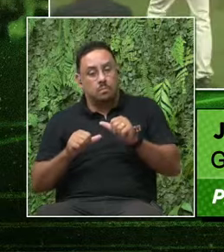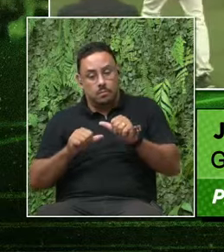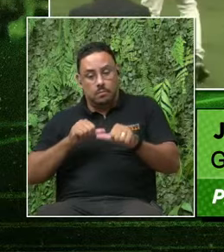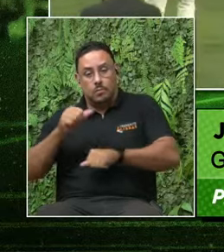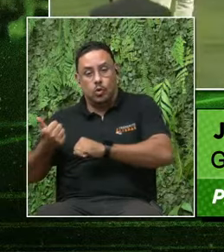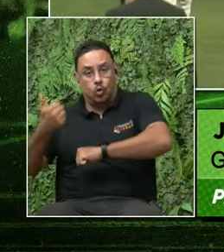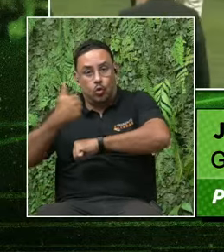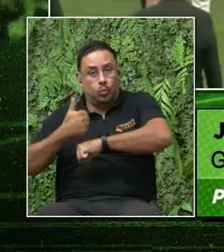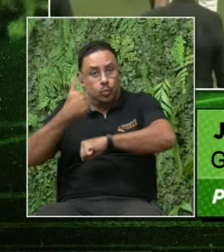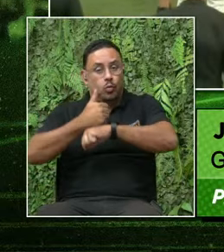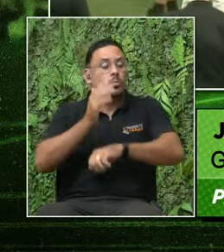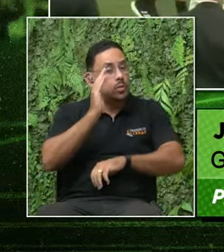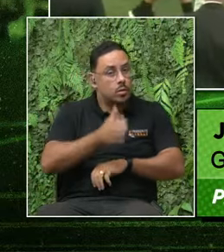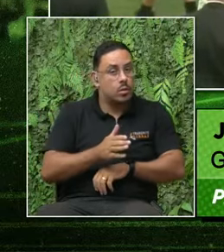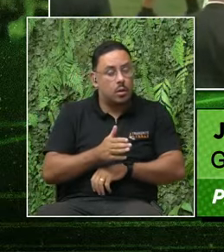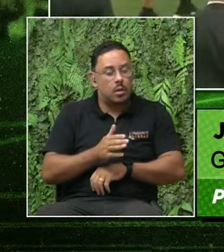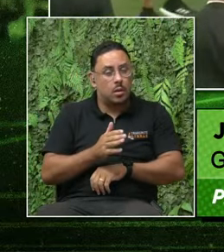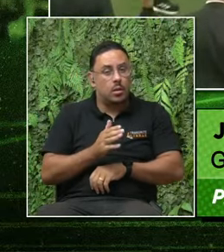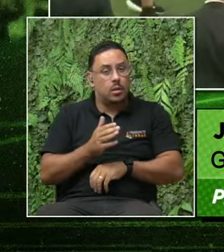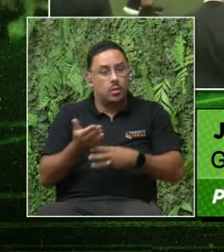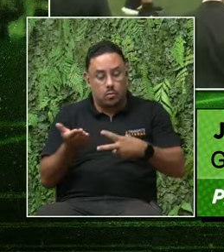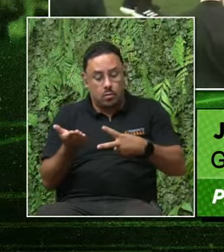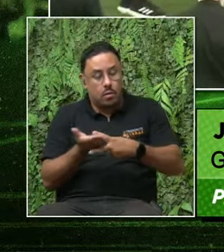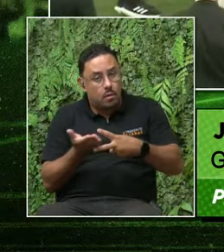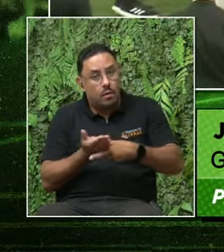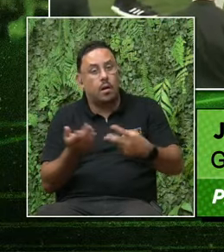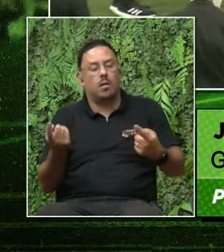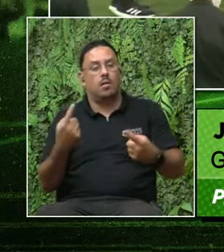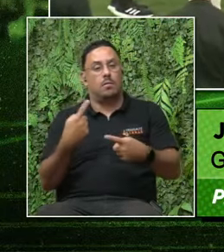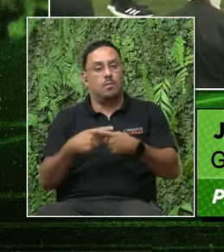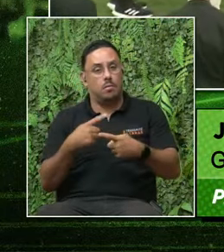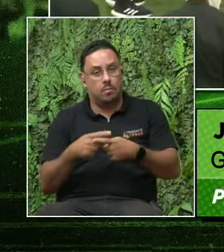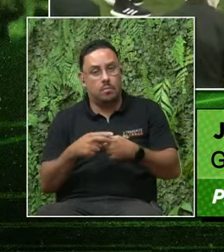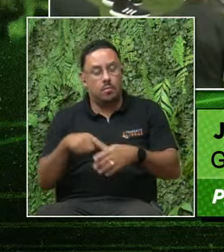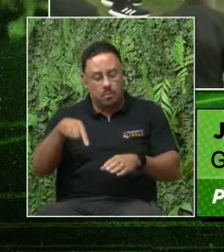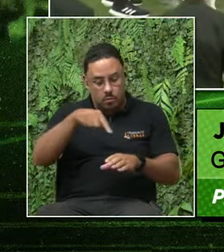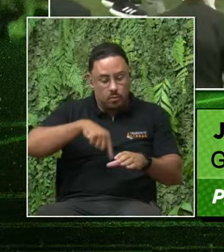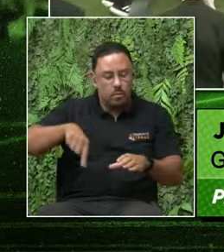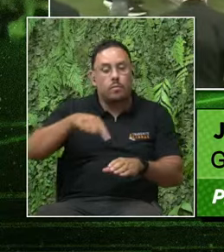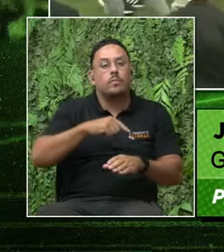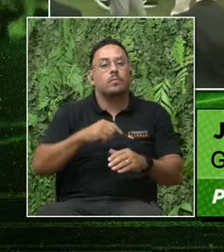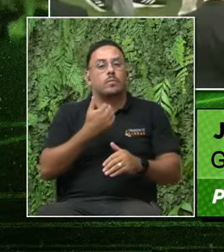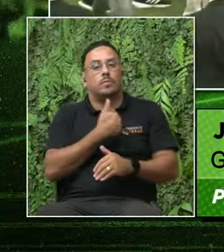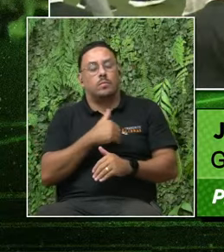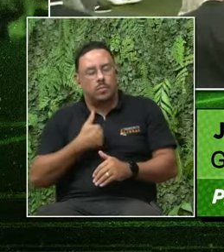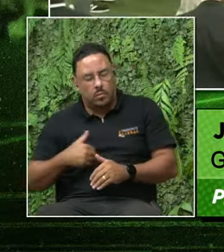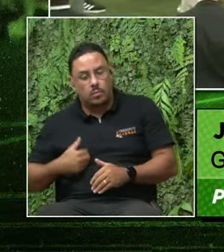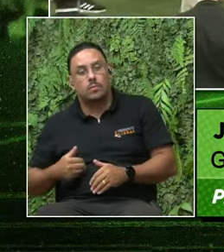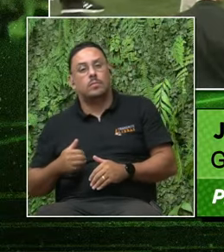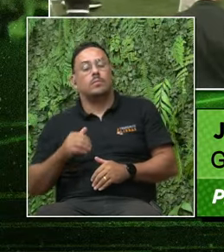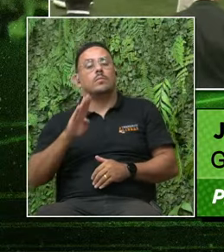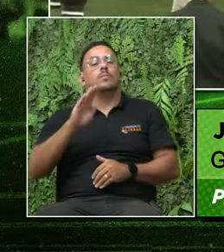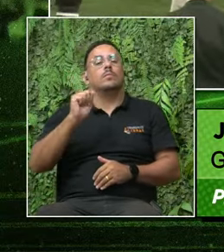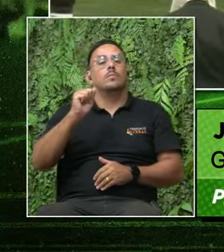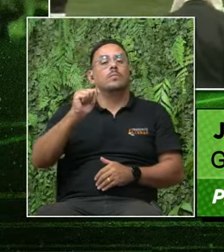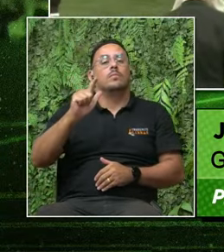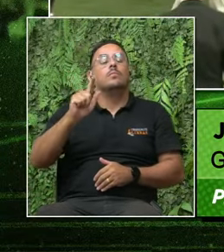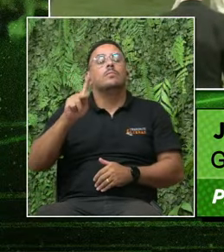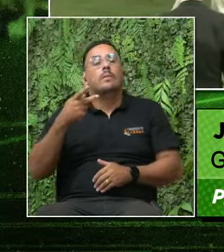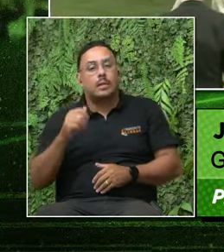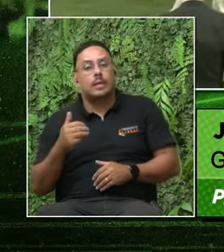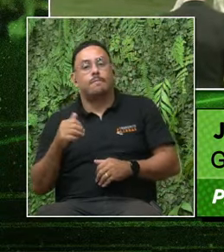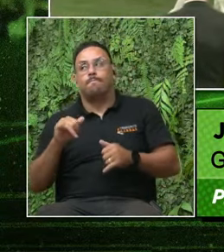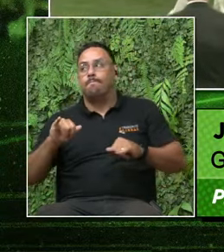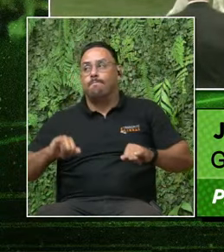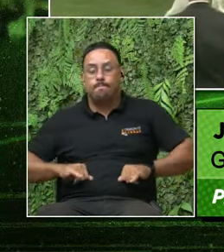as mudanças já no intervalo porque os volantes do Atlético marcaram muito o Otávio Ah o batalha o batalha tava sofrendo